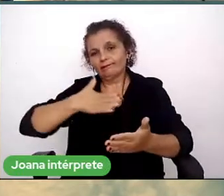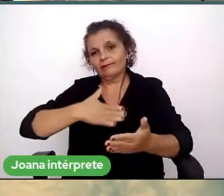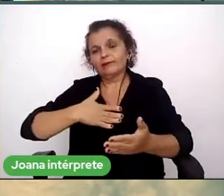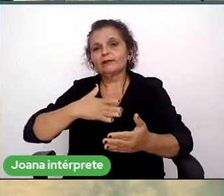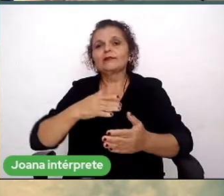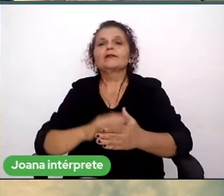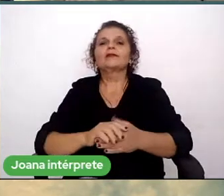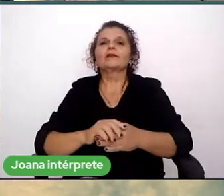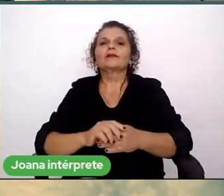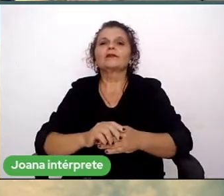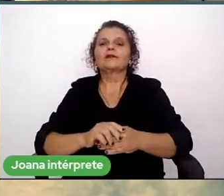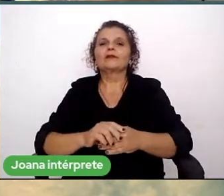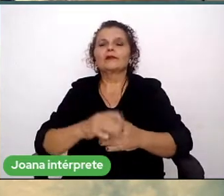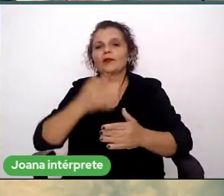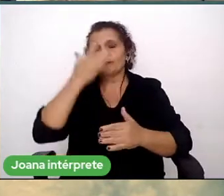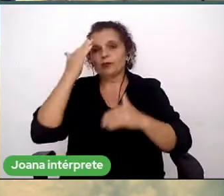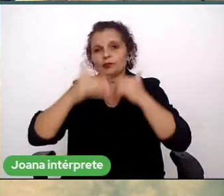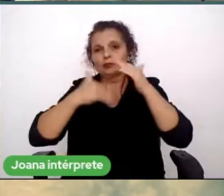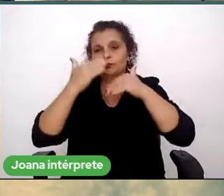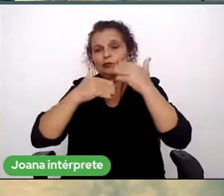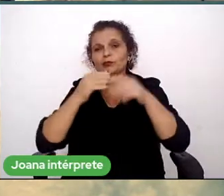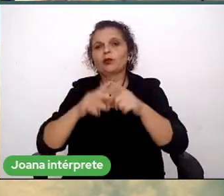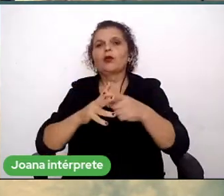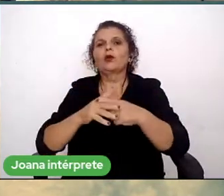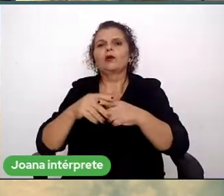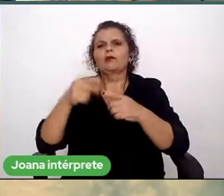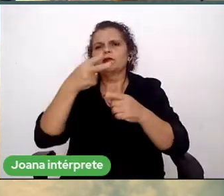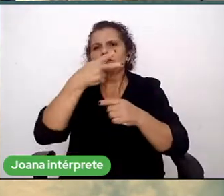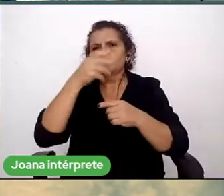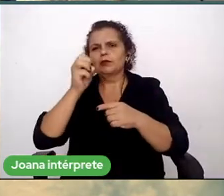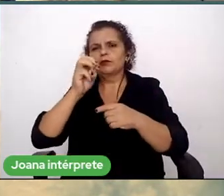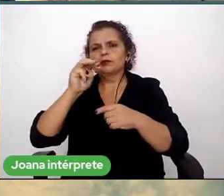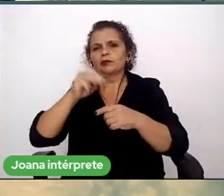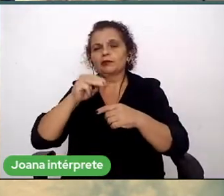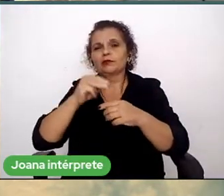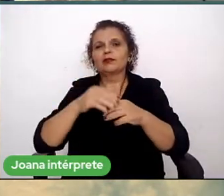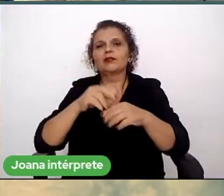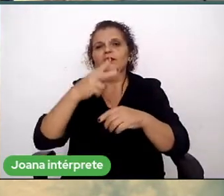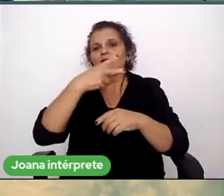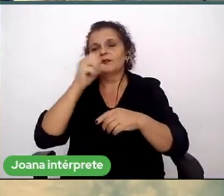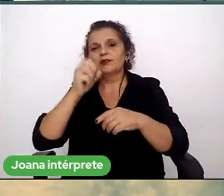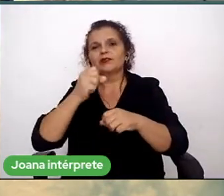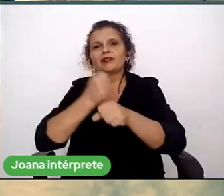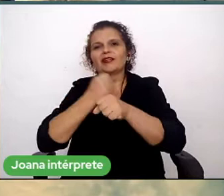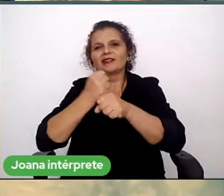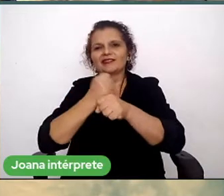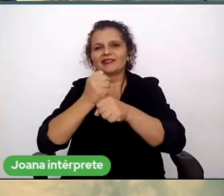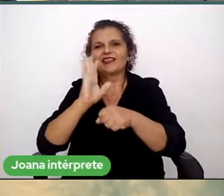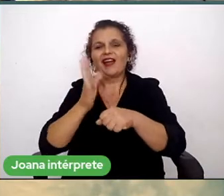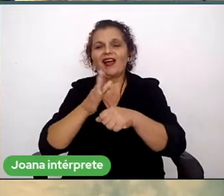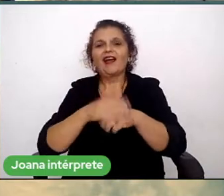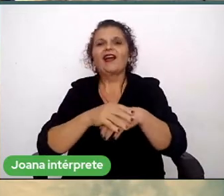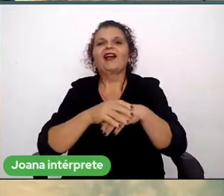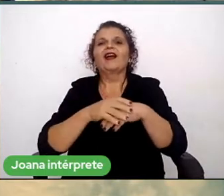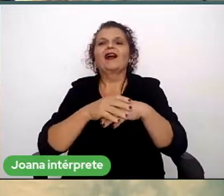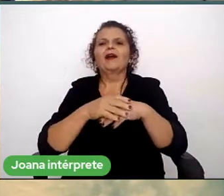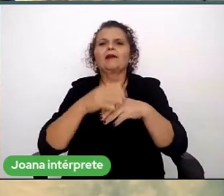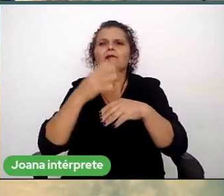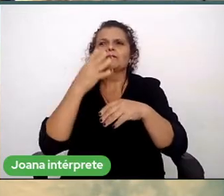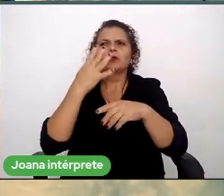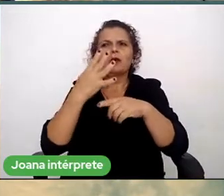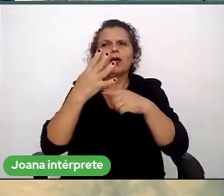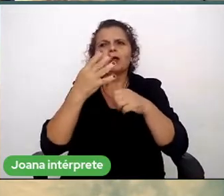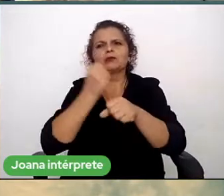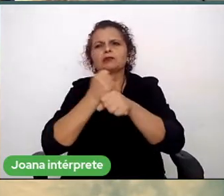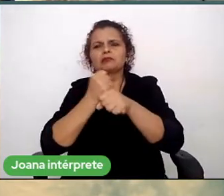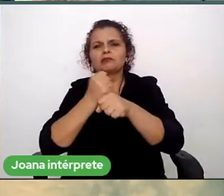Thiago sua pessoa desenvolvedora a pouco mais de 20 anos ou com negócio de falar mais tempo do que eu gosto de lembrar e um pouco mais de quatro deles já